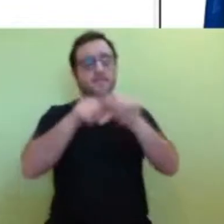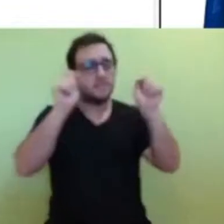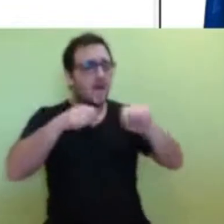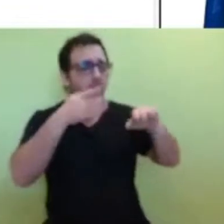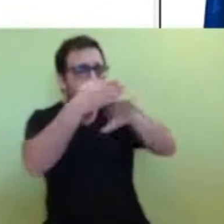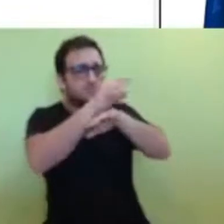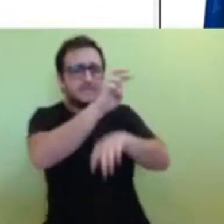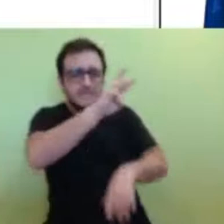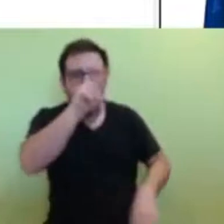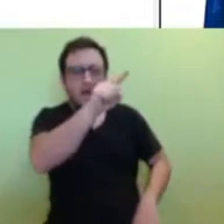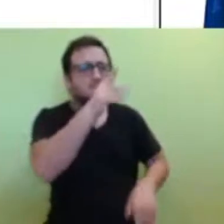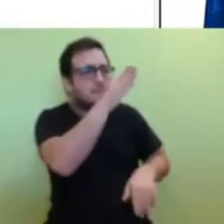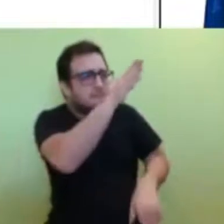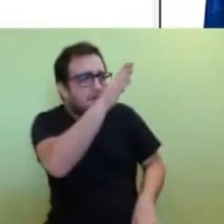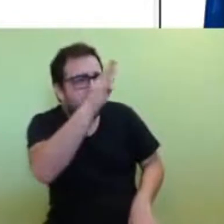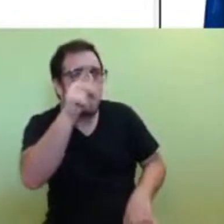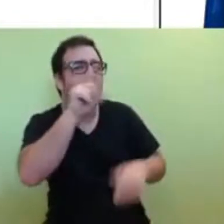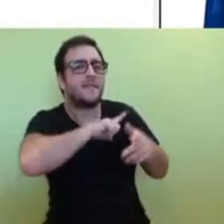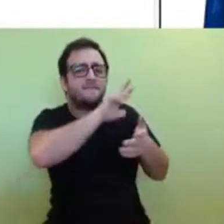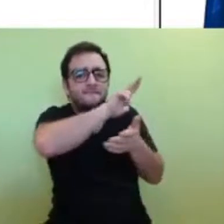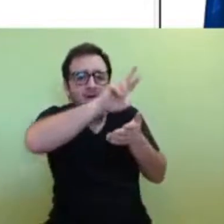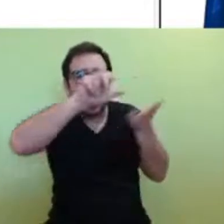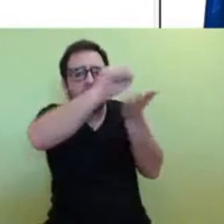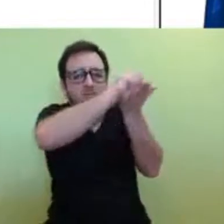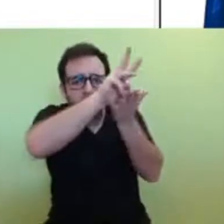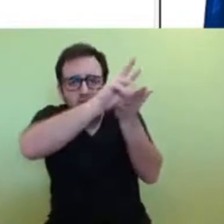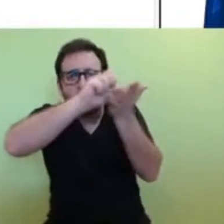da escrita de sinais, que incluem a tradução.